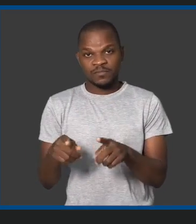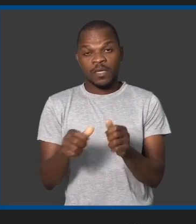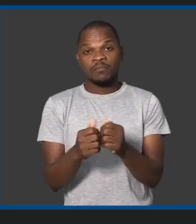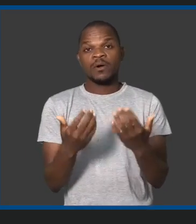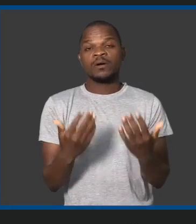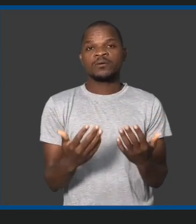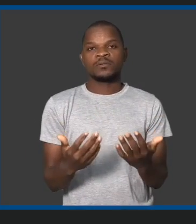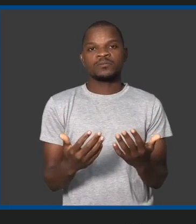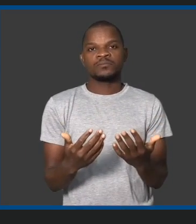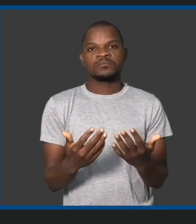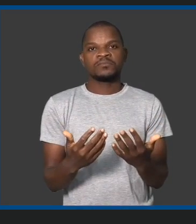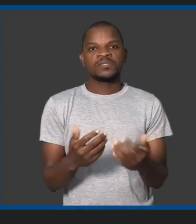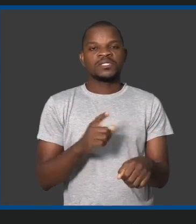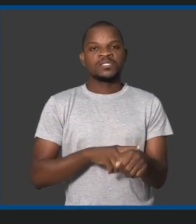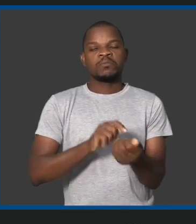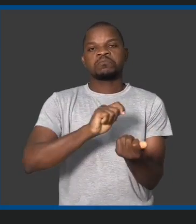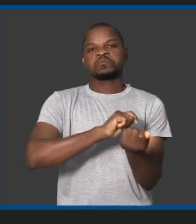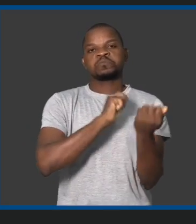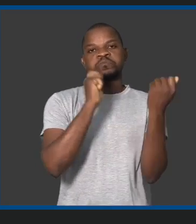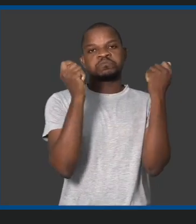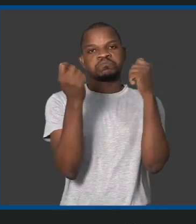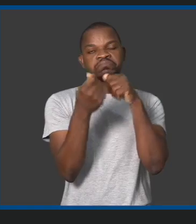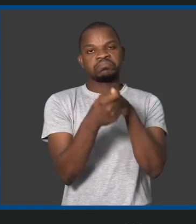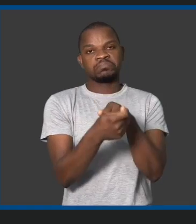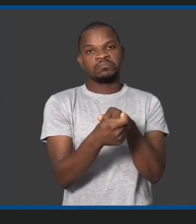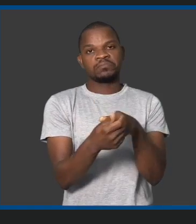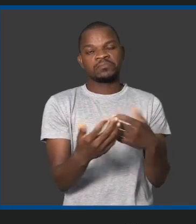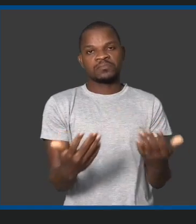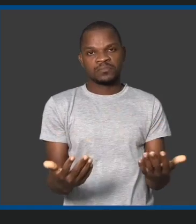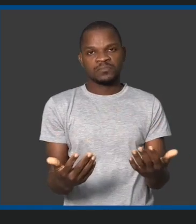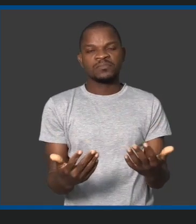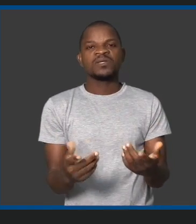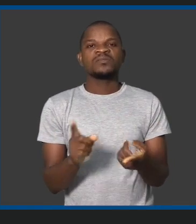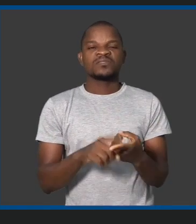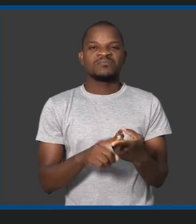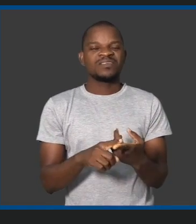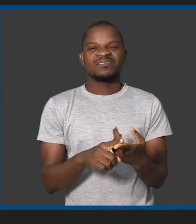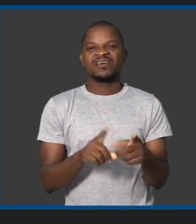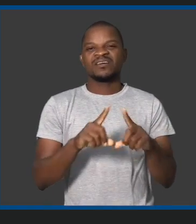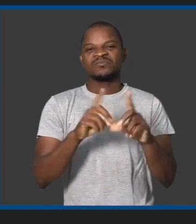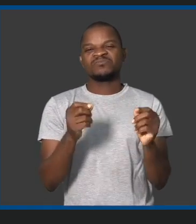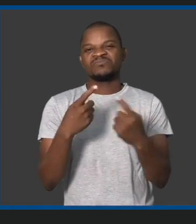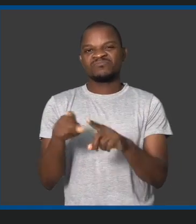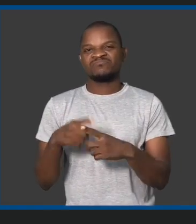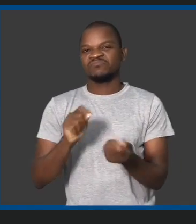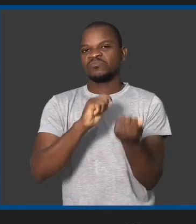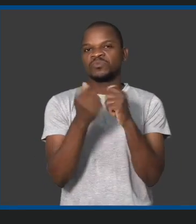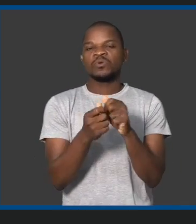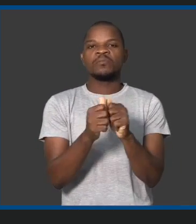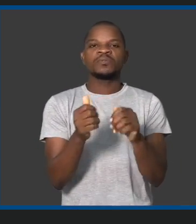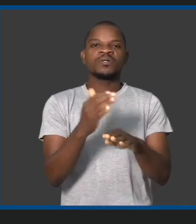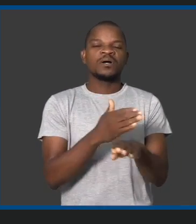Estendiam aí, mas agora, com essa mudança de climática, as coisas já mudam.